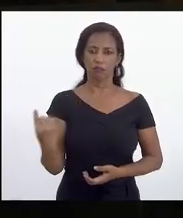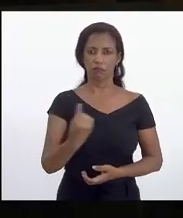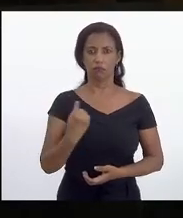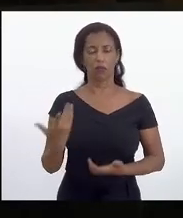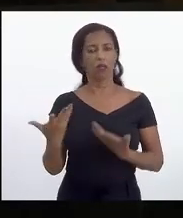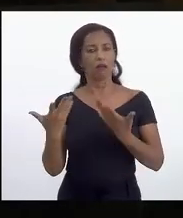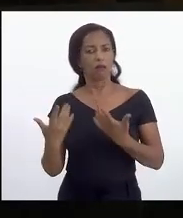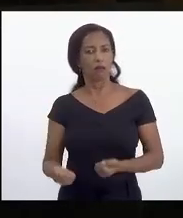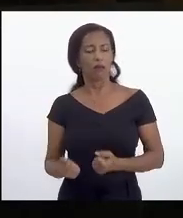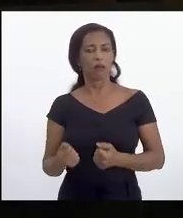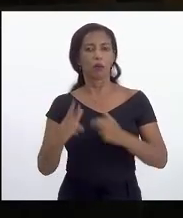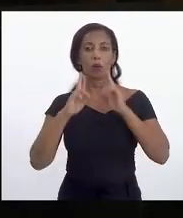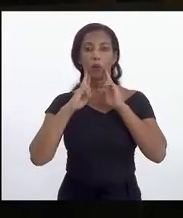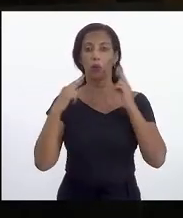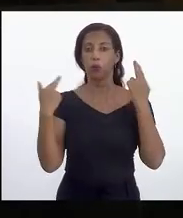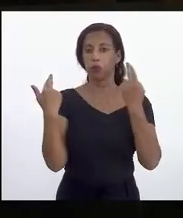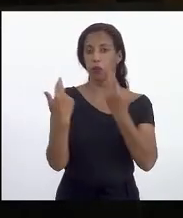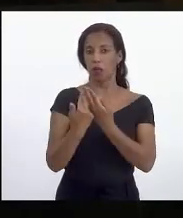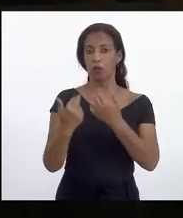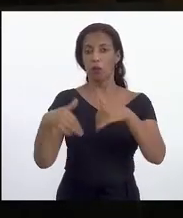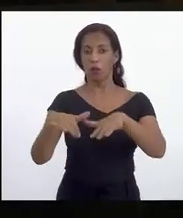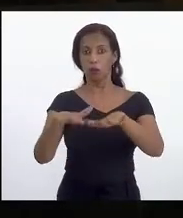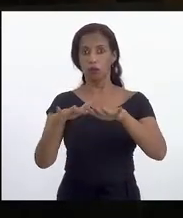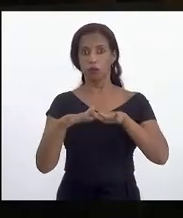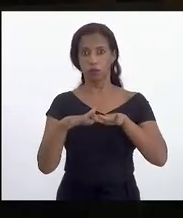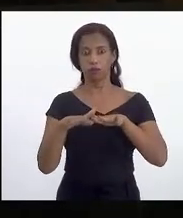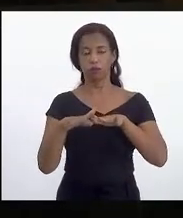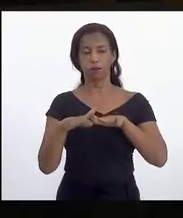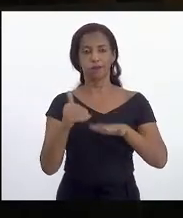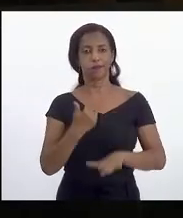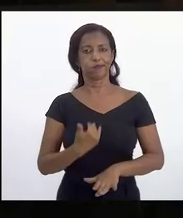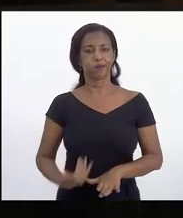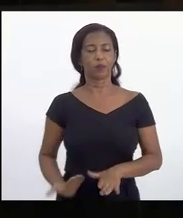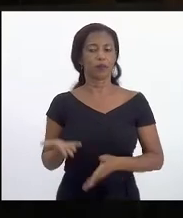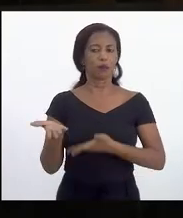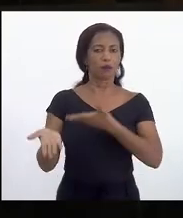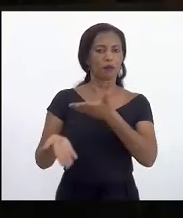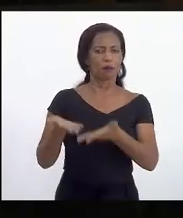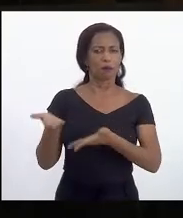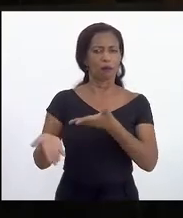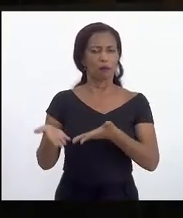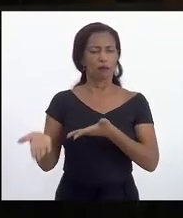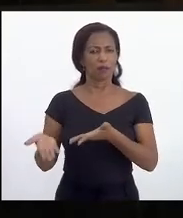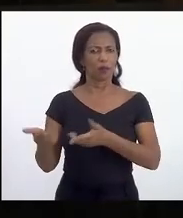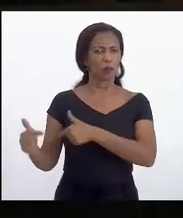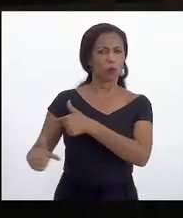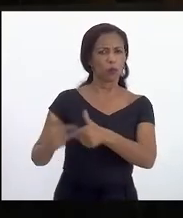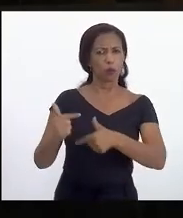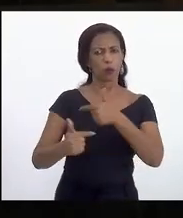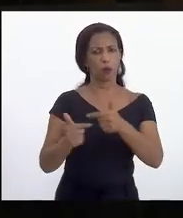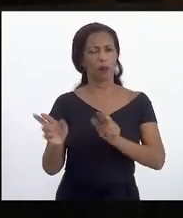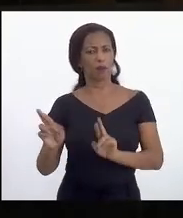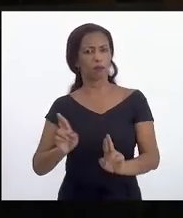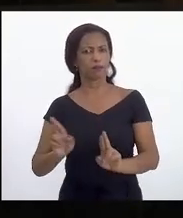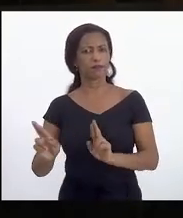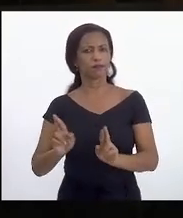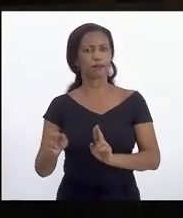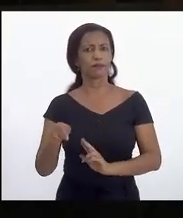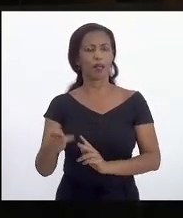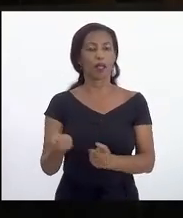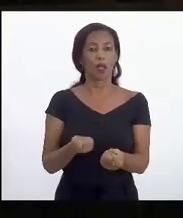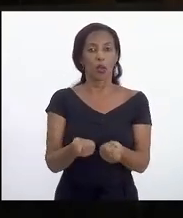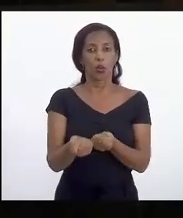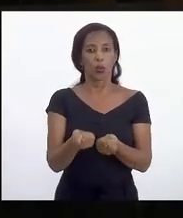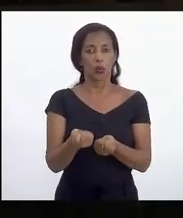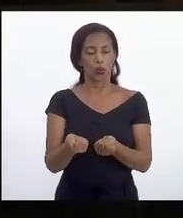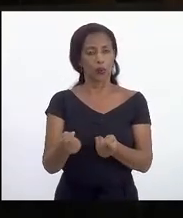vamos estar realizando uma audiência pública que tratará das atividades relacionadas à